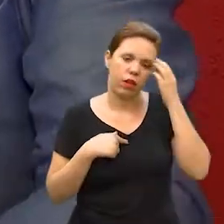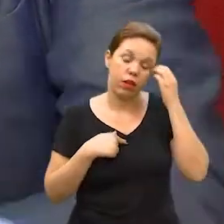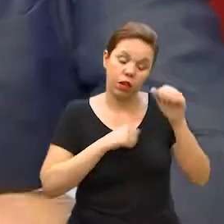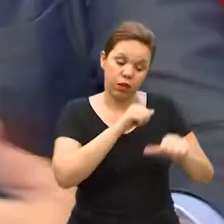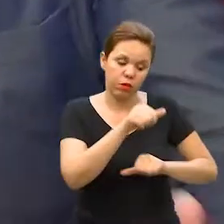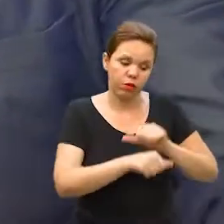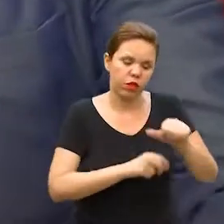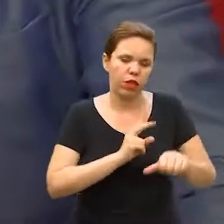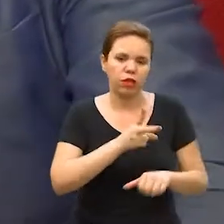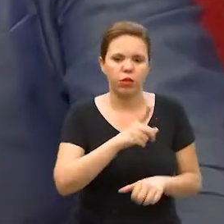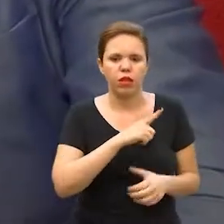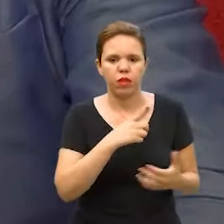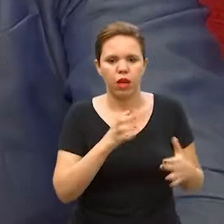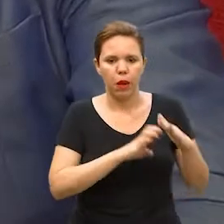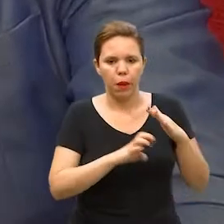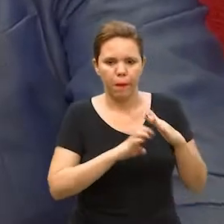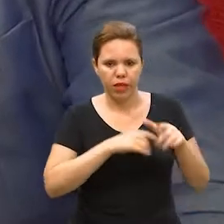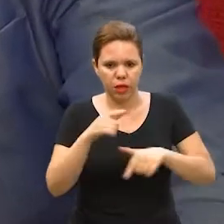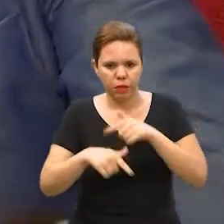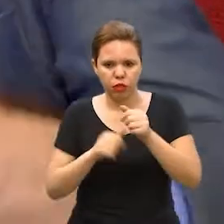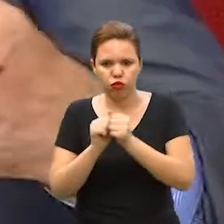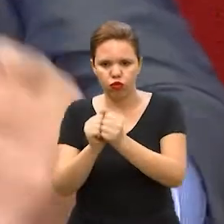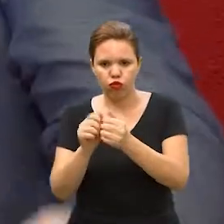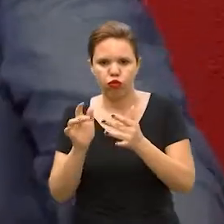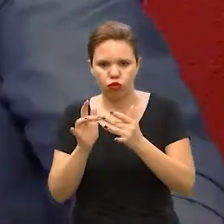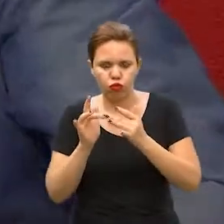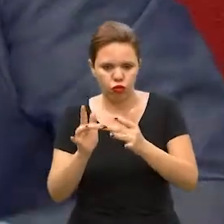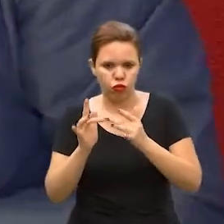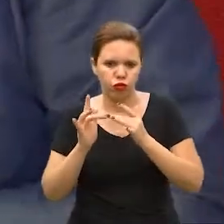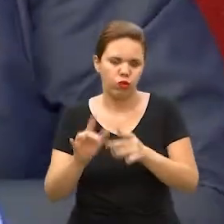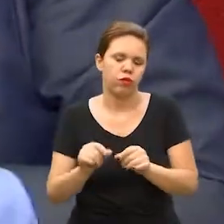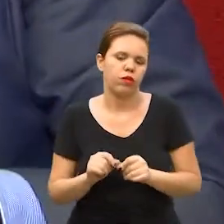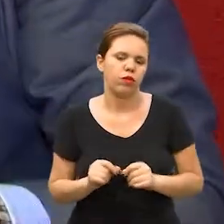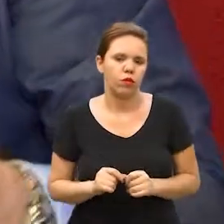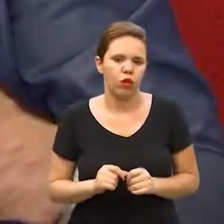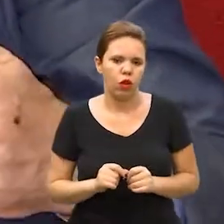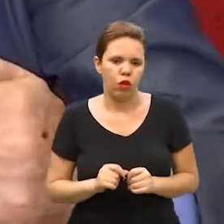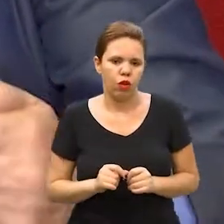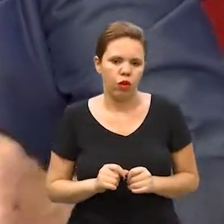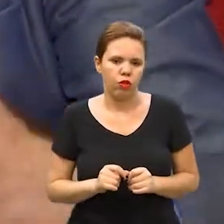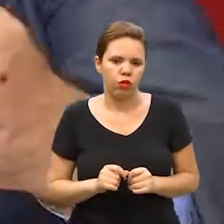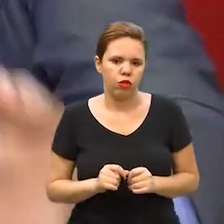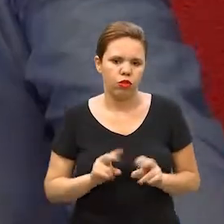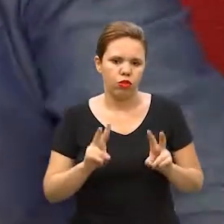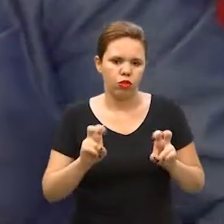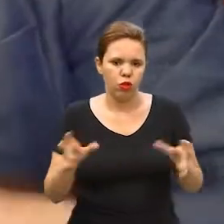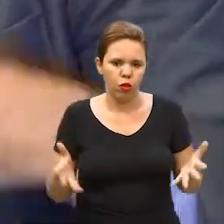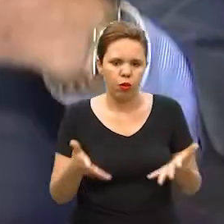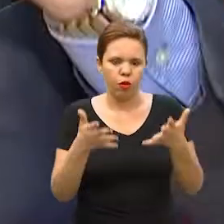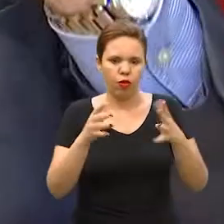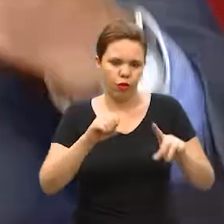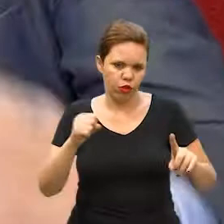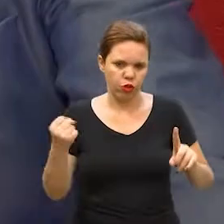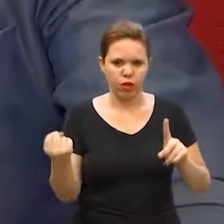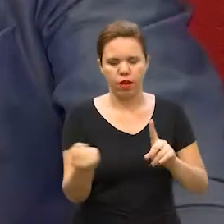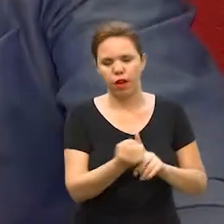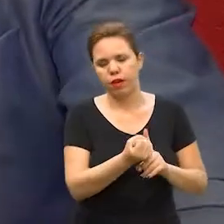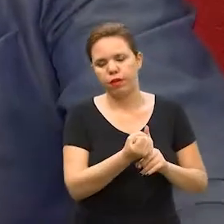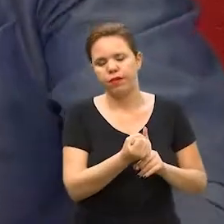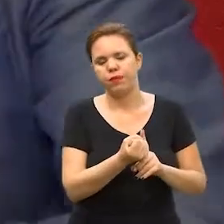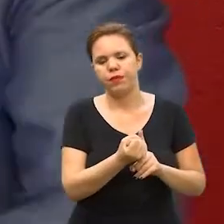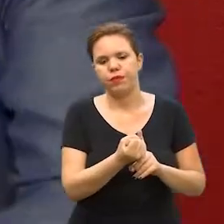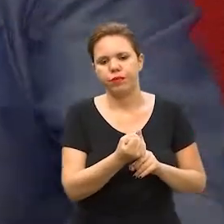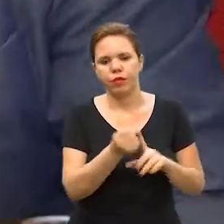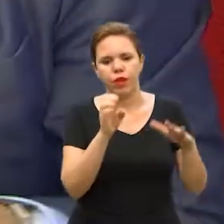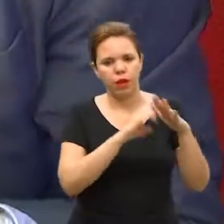vamos dizer, que há empresas que trabalham diretamente com questões de fomento a empoderamento social, há até